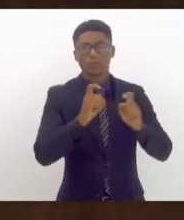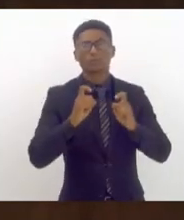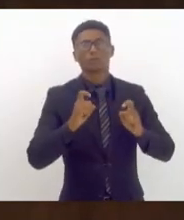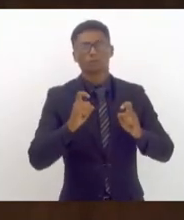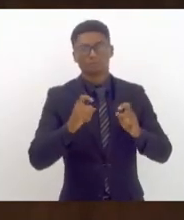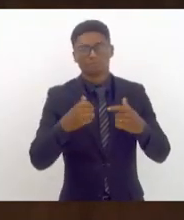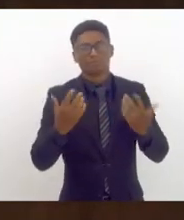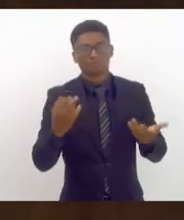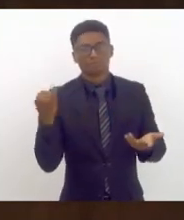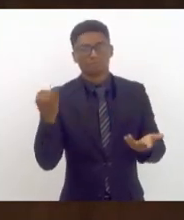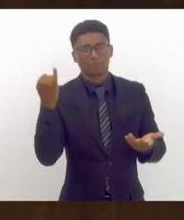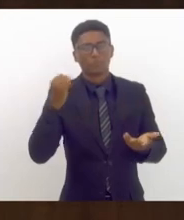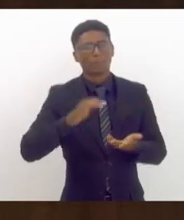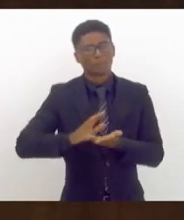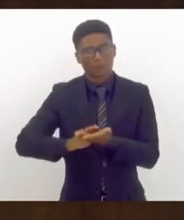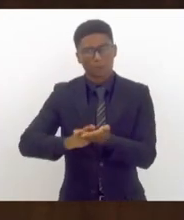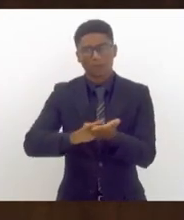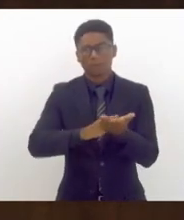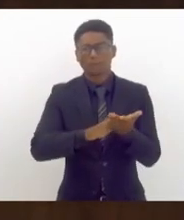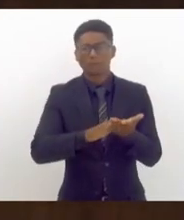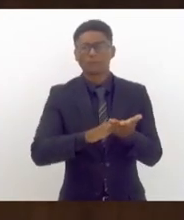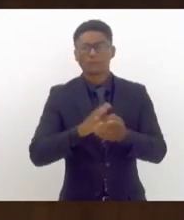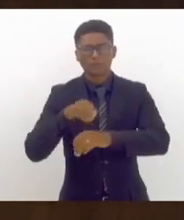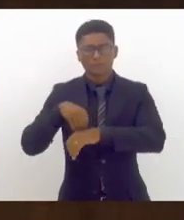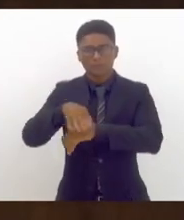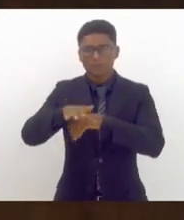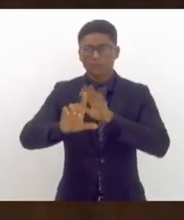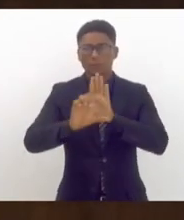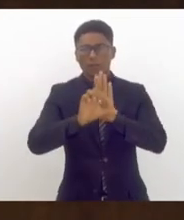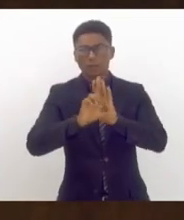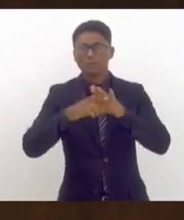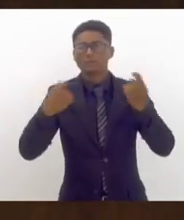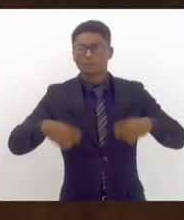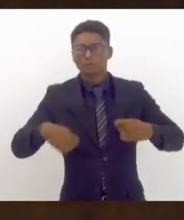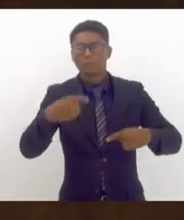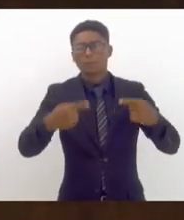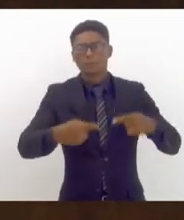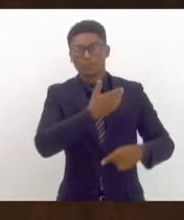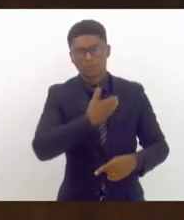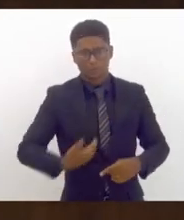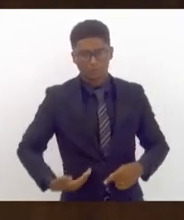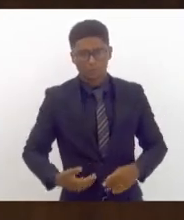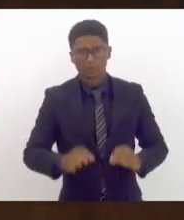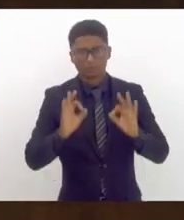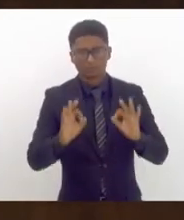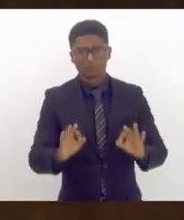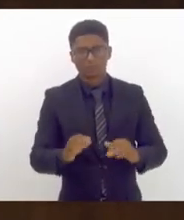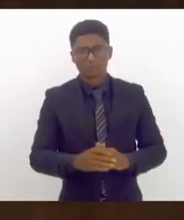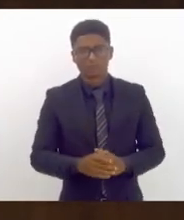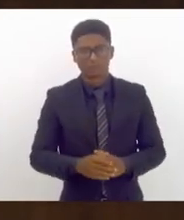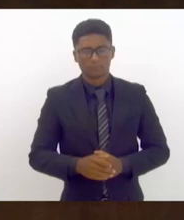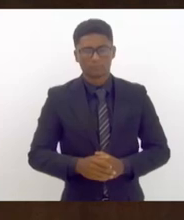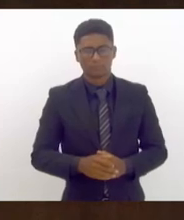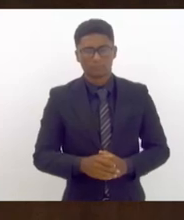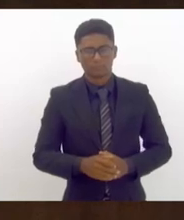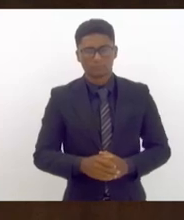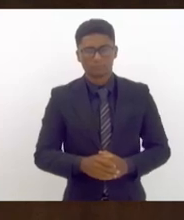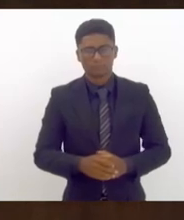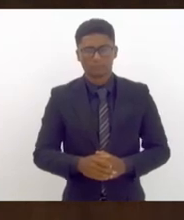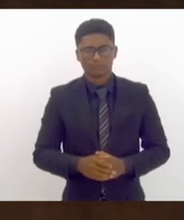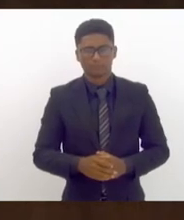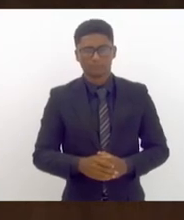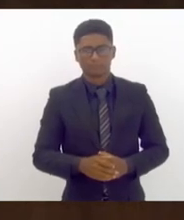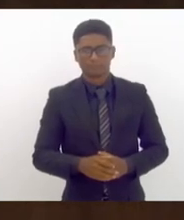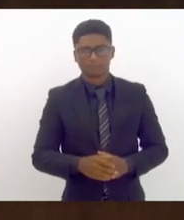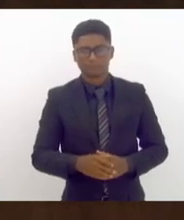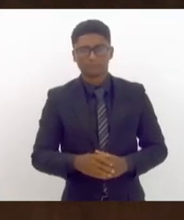parabenizar aqui a iniciativa, é uma indicação legislativa que tem que se tornar política pública, ou seja, nós temos que transformar o